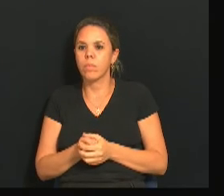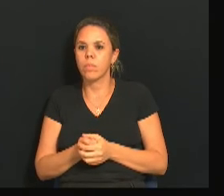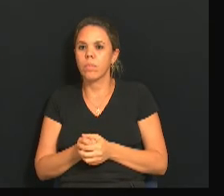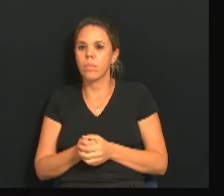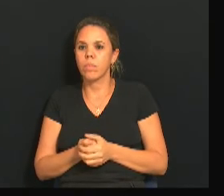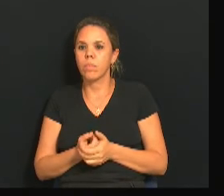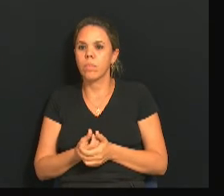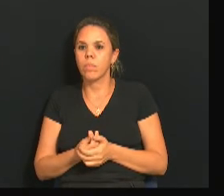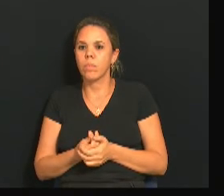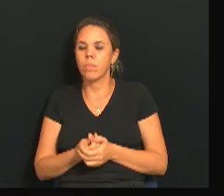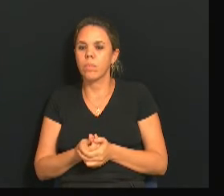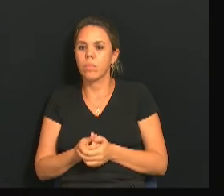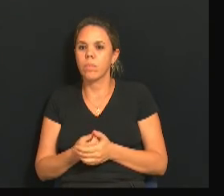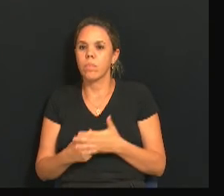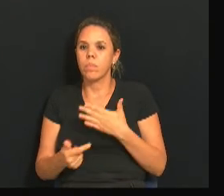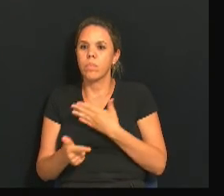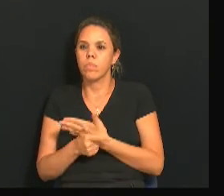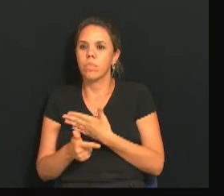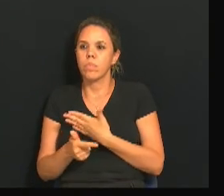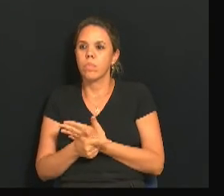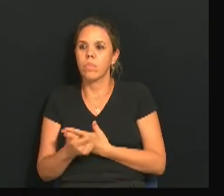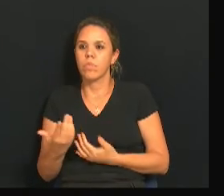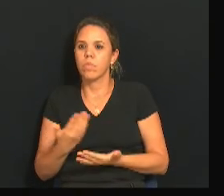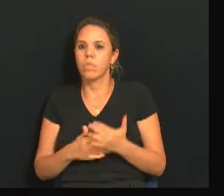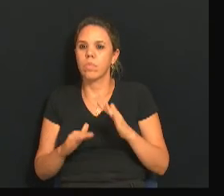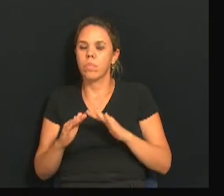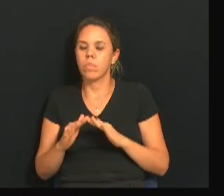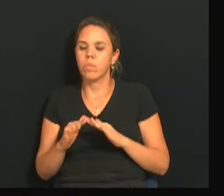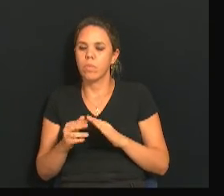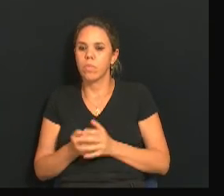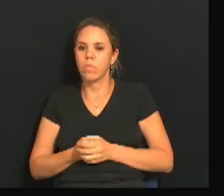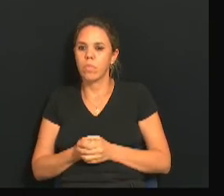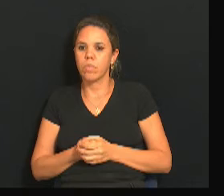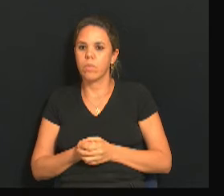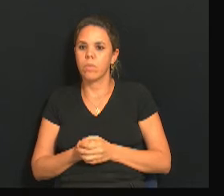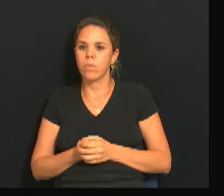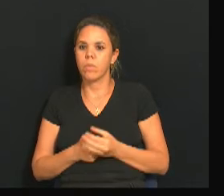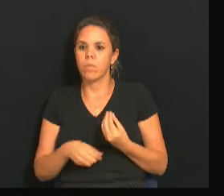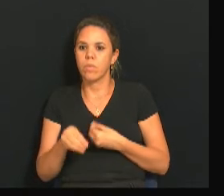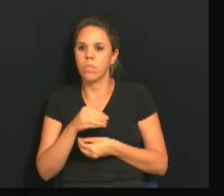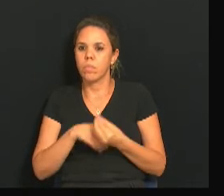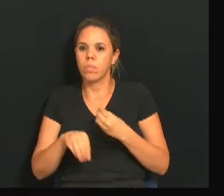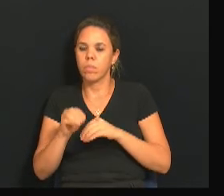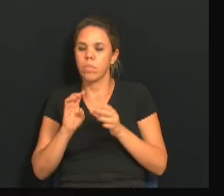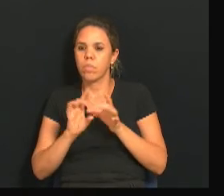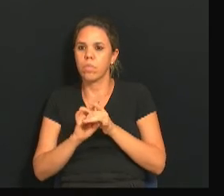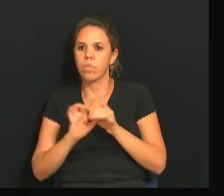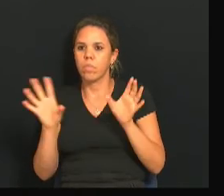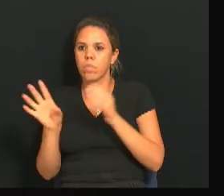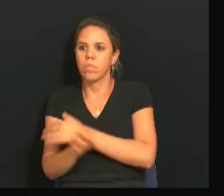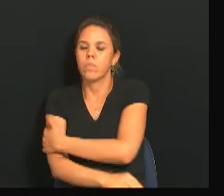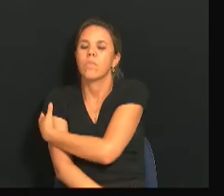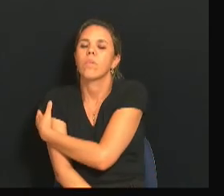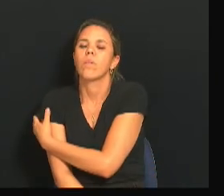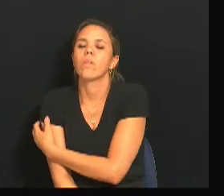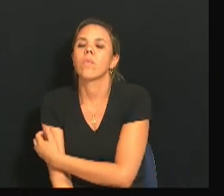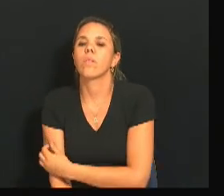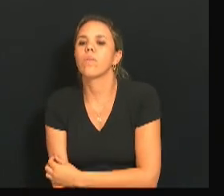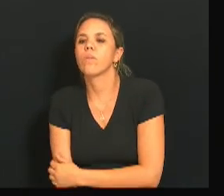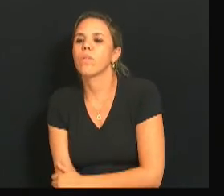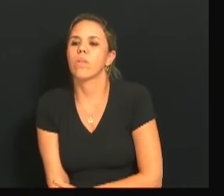o próprio papel da escola pública como esse espaço diverso, democrático, né,